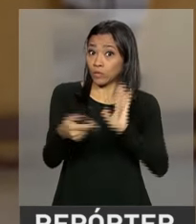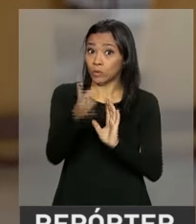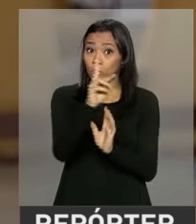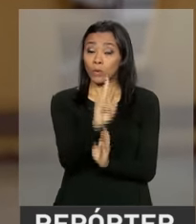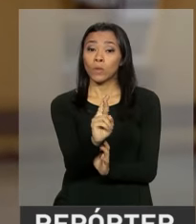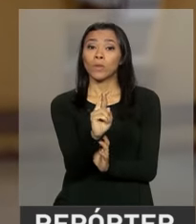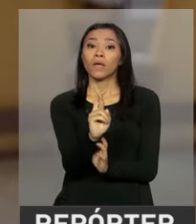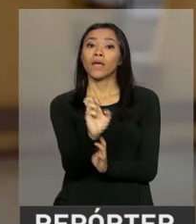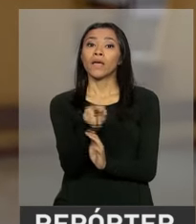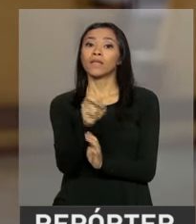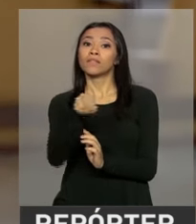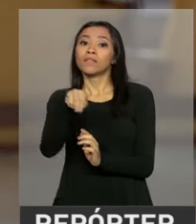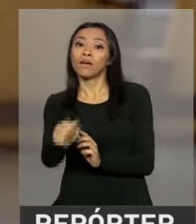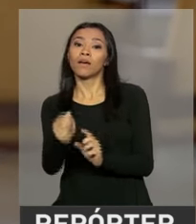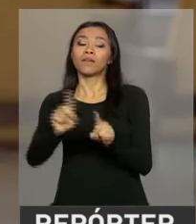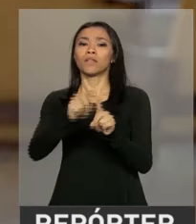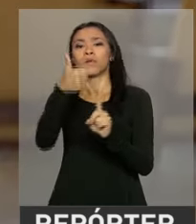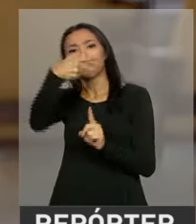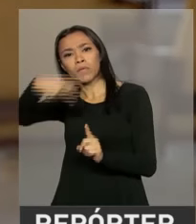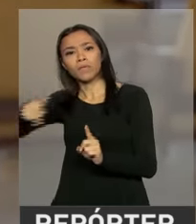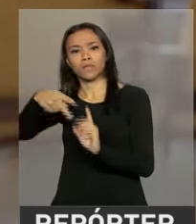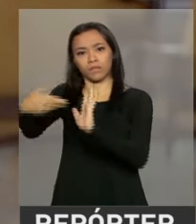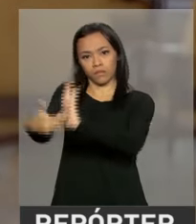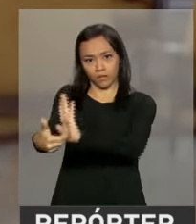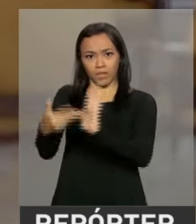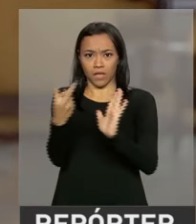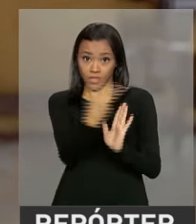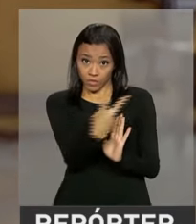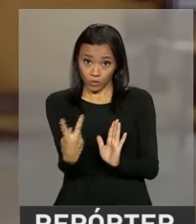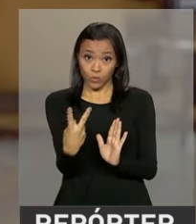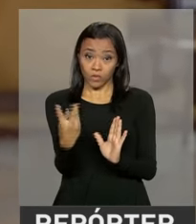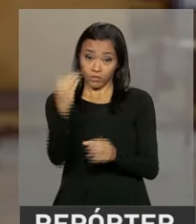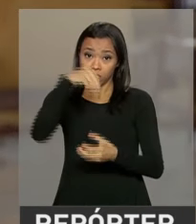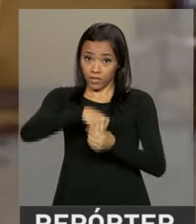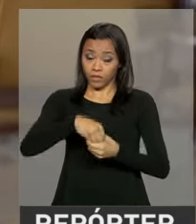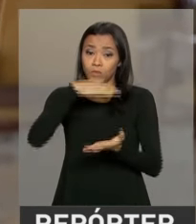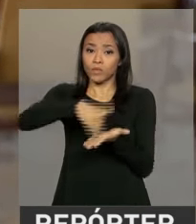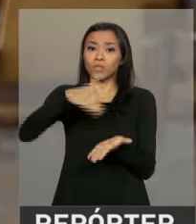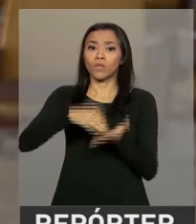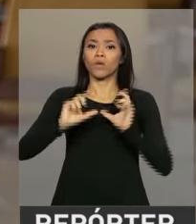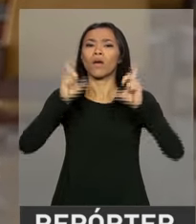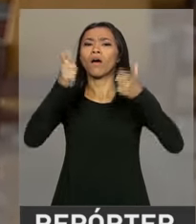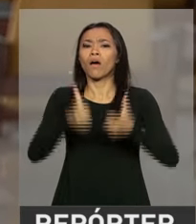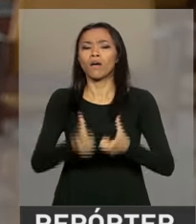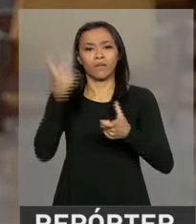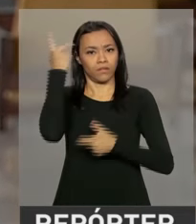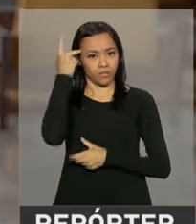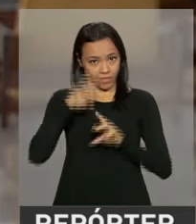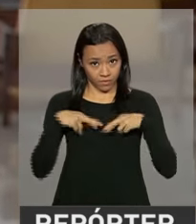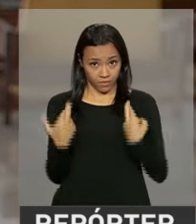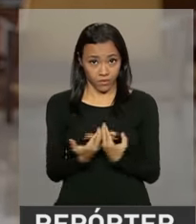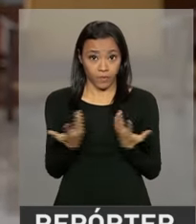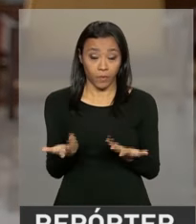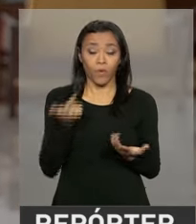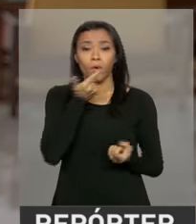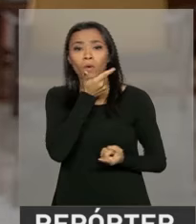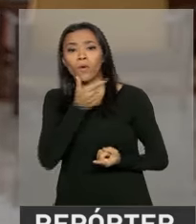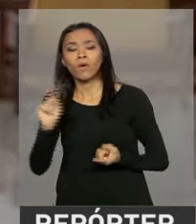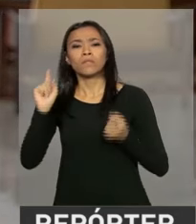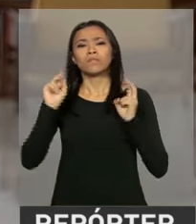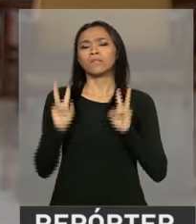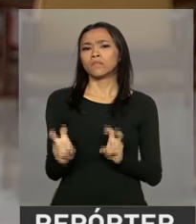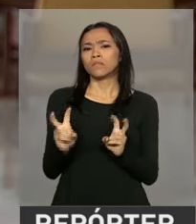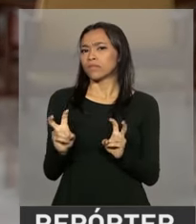presidente da Câmara Rodrigo Maia essa reunião acontece no escritório do Ministério da Fazenda em São Paulo e ainda sobre os temas